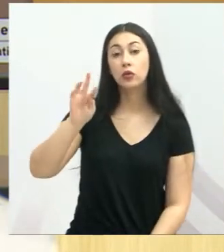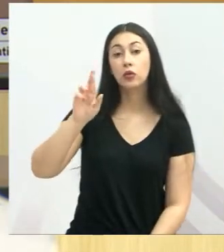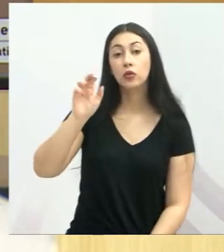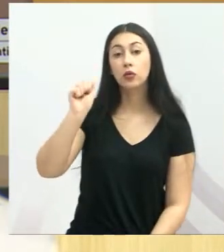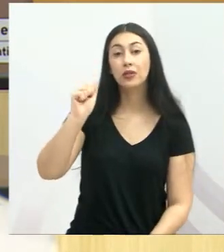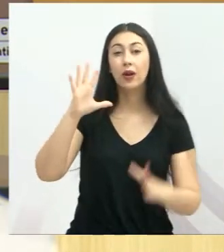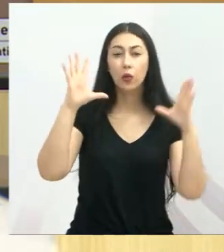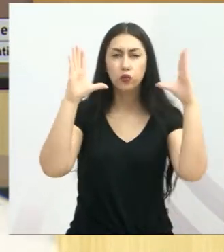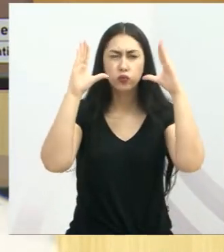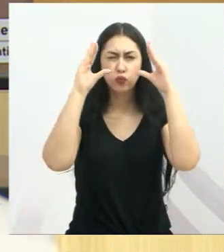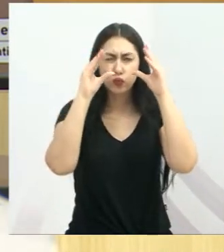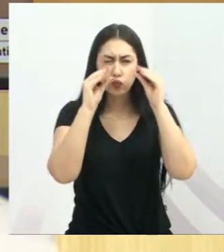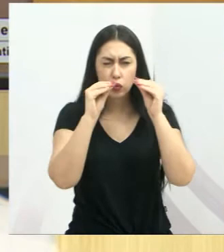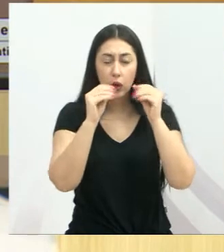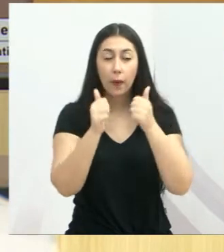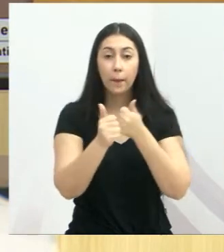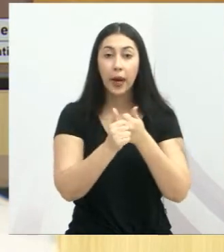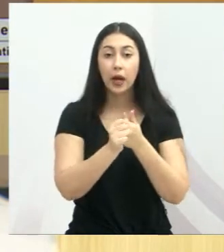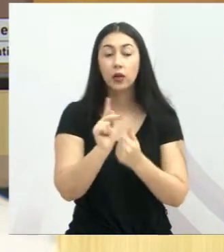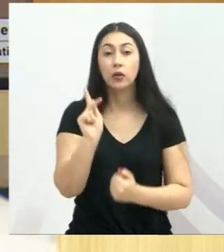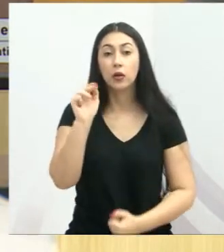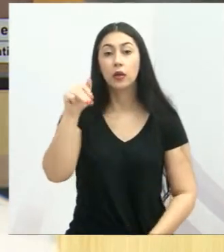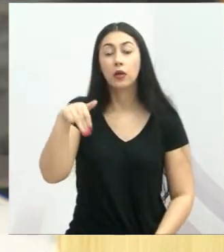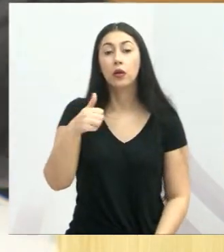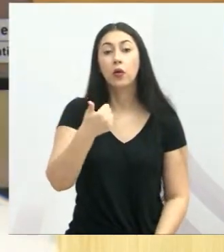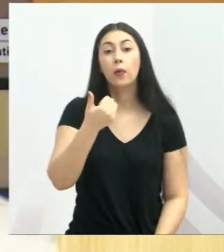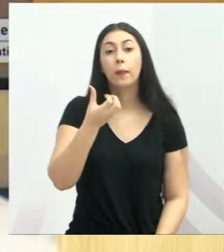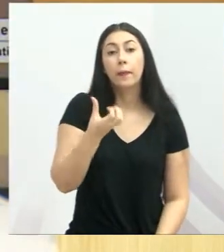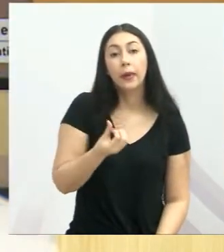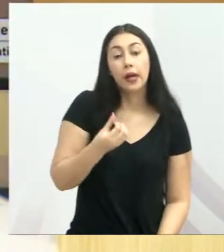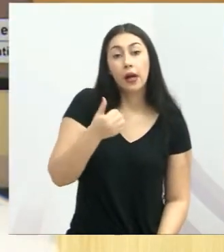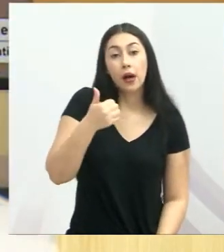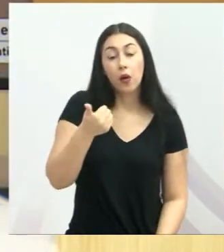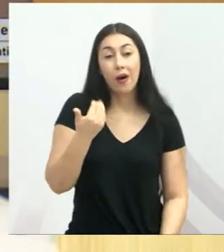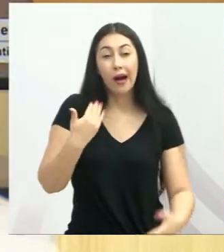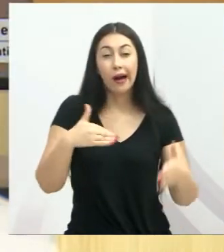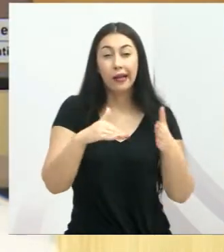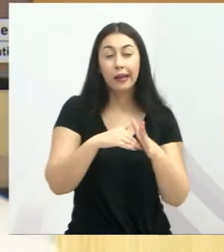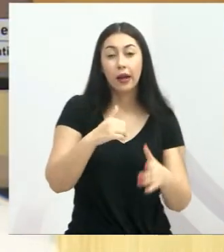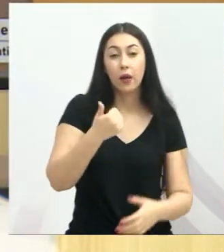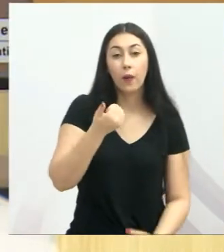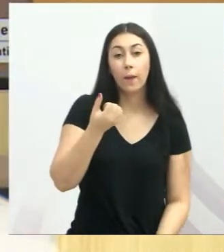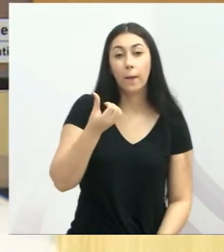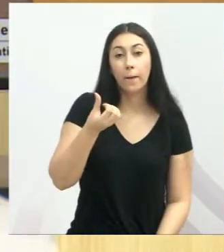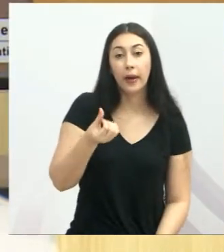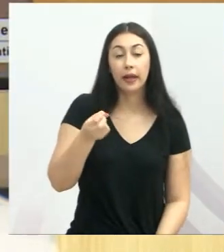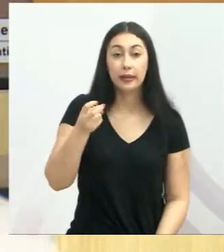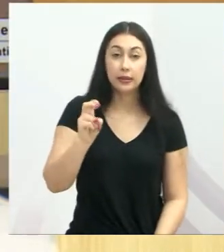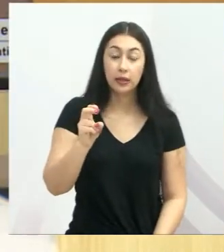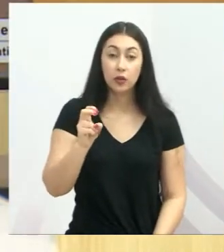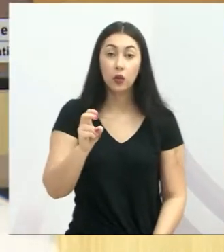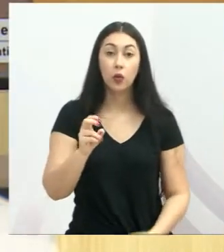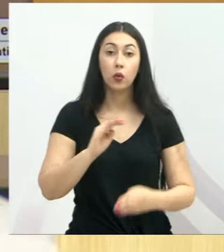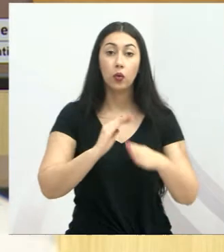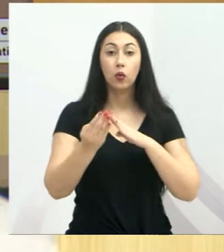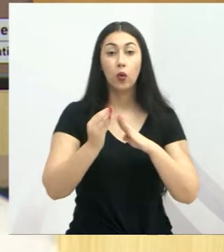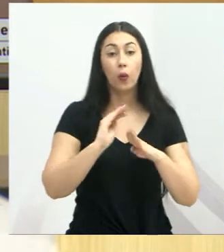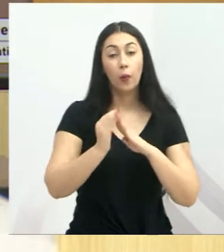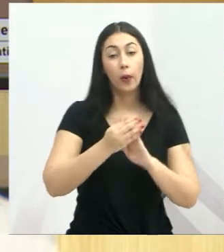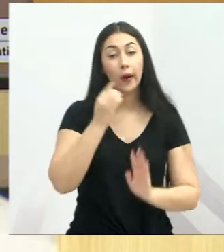no trecho compreendido entre o quilômetro 161 ao quilômetro 165, no Parque Meia Lua, em